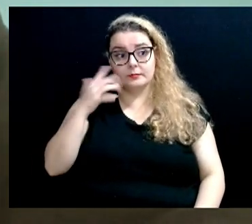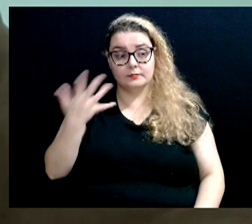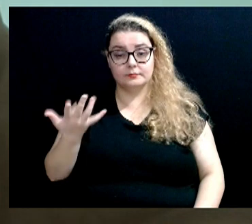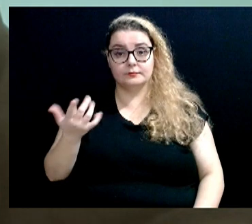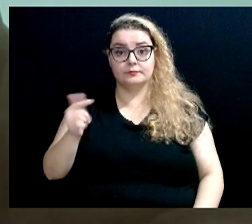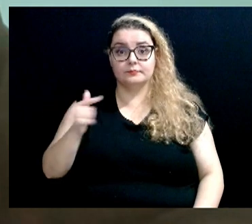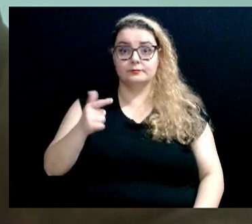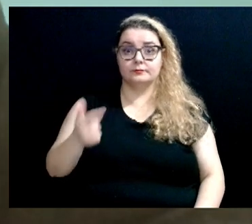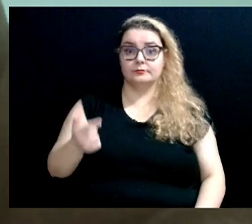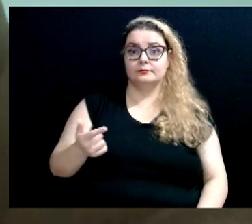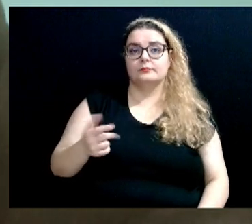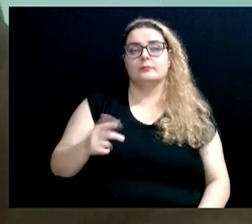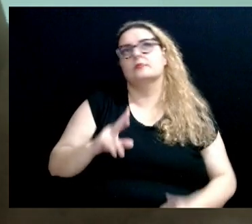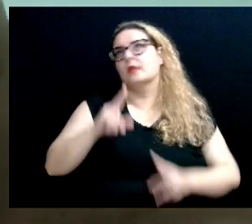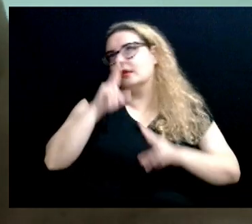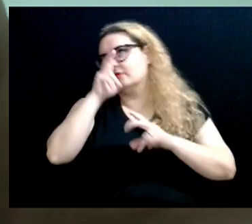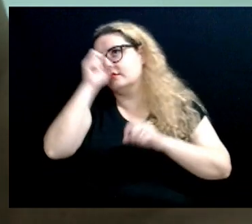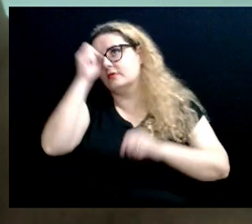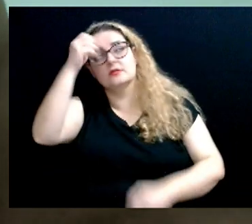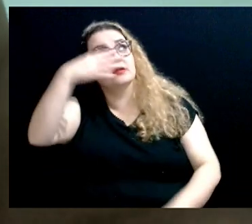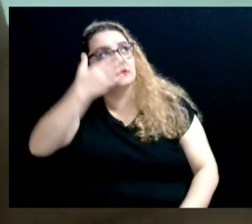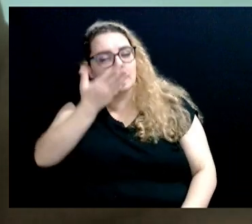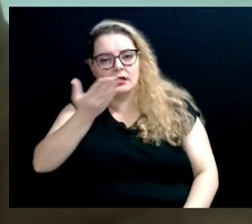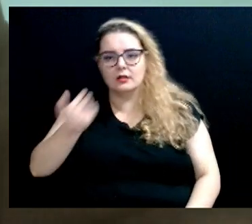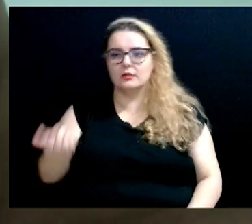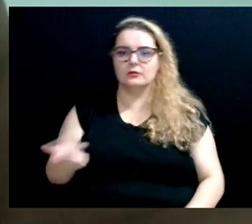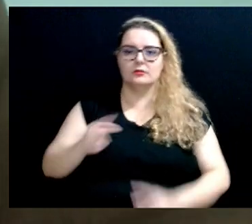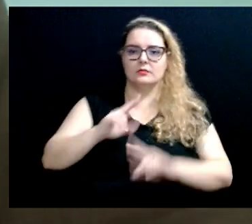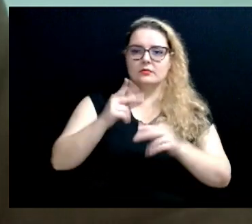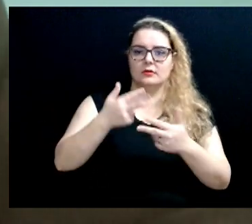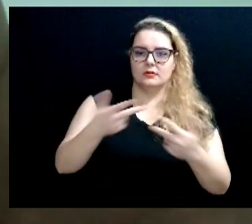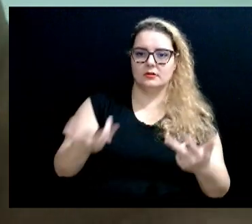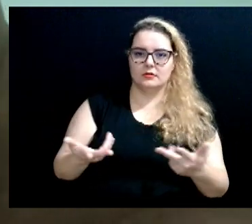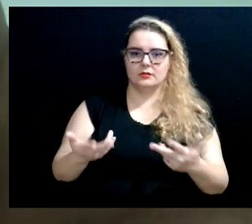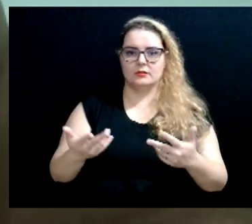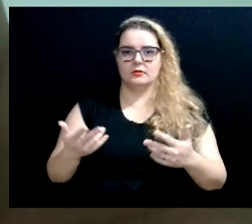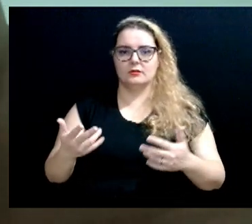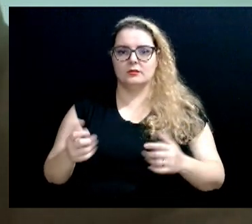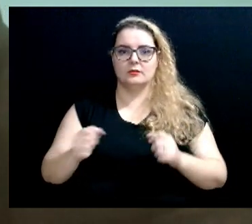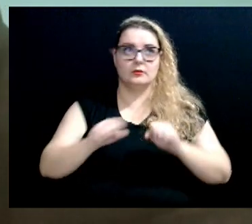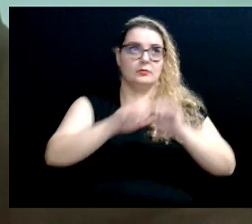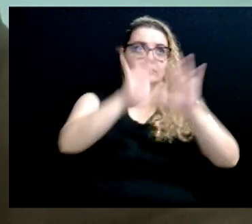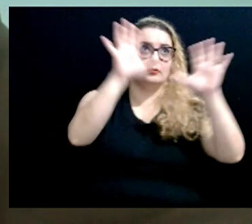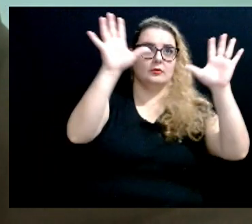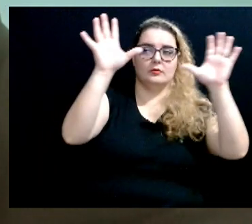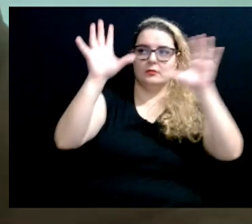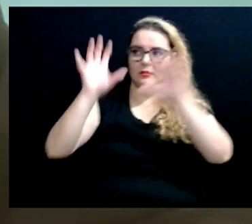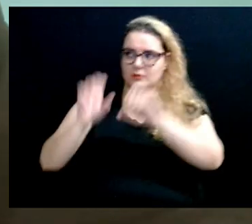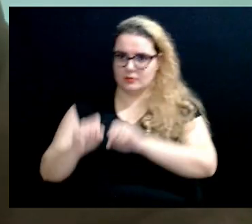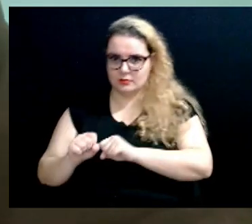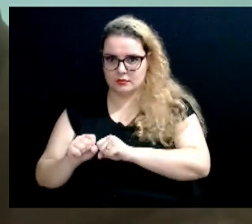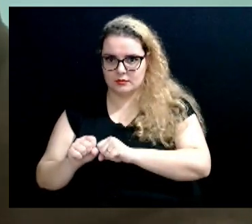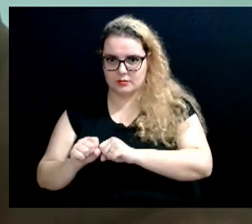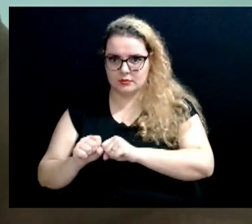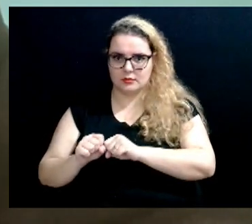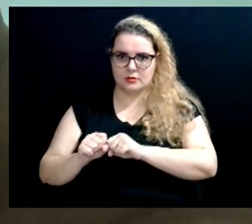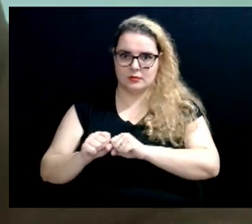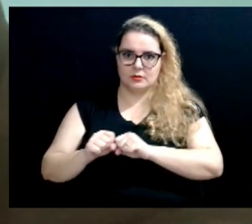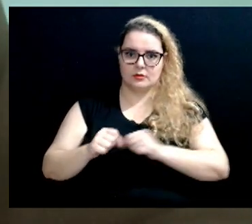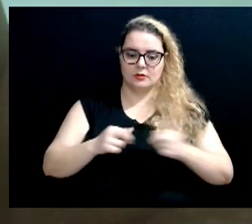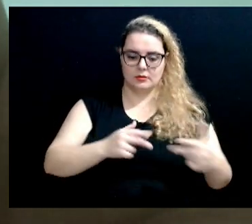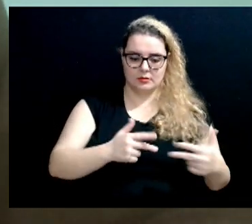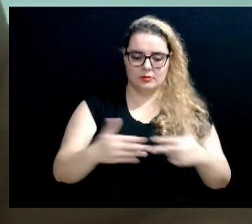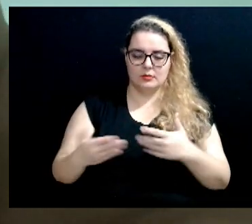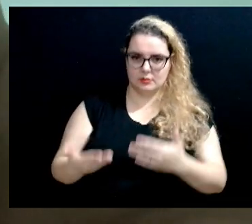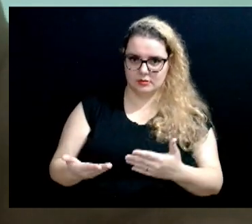da luz e várias outras coisas. Bom, a gente sincroniza o claro e o escuro. em um dos mecanismos sincronizadores disso, né, a gente usa um